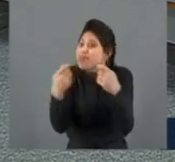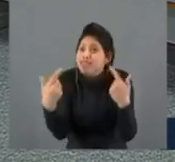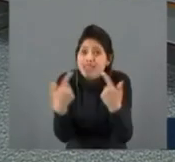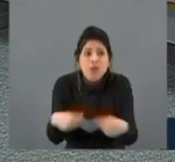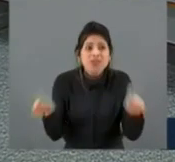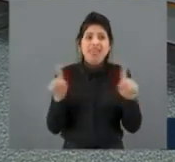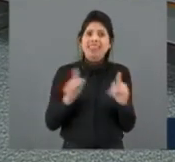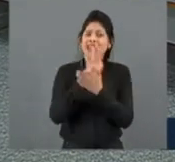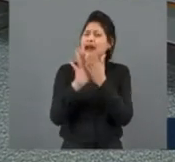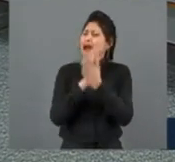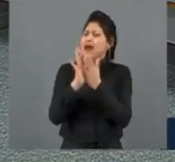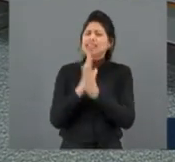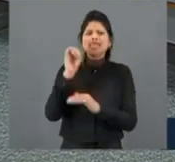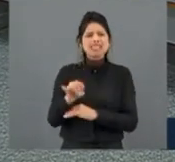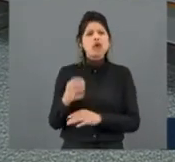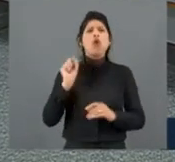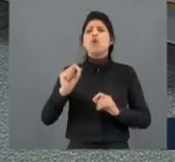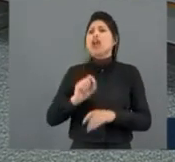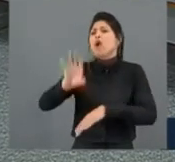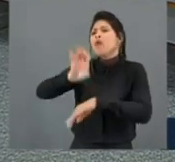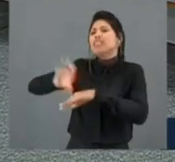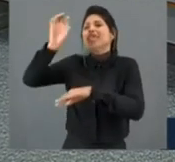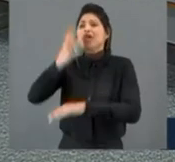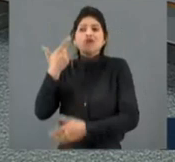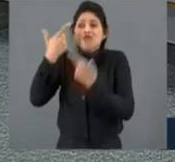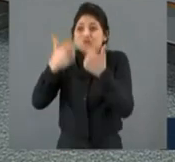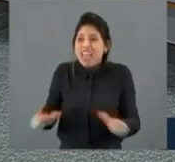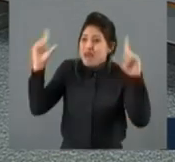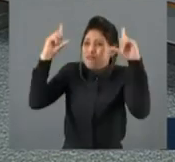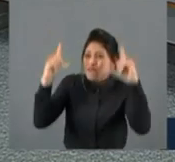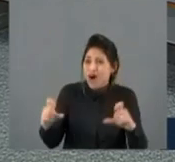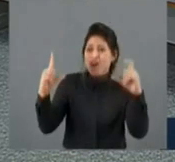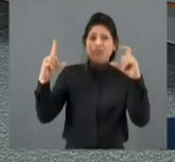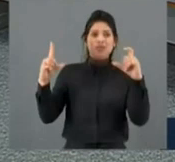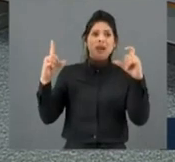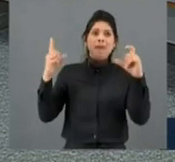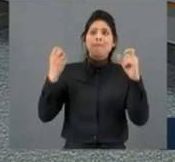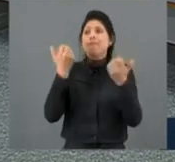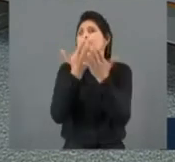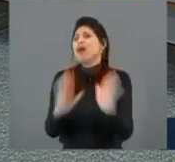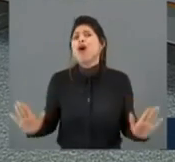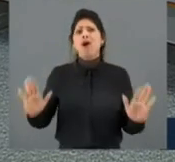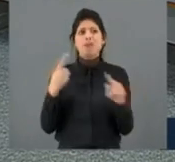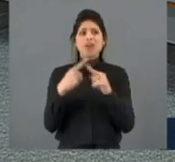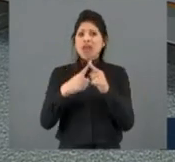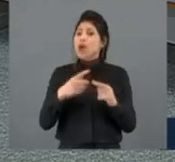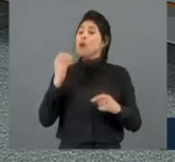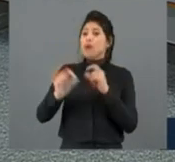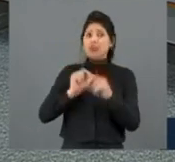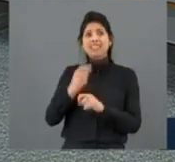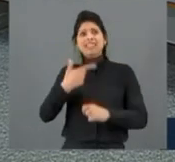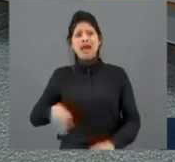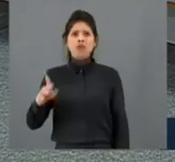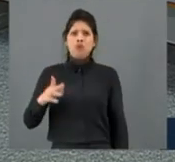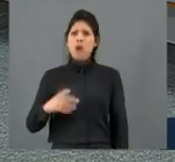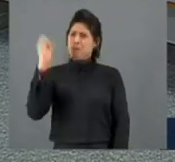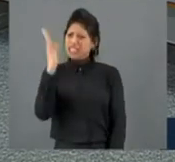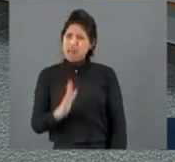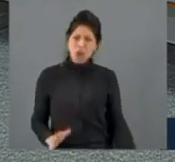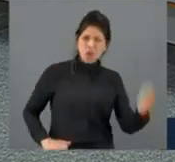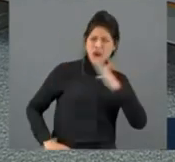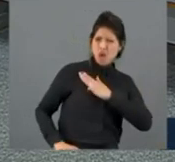presas, contra as quais o Estado não produziu uma única fotografia? Pior, o Estado brasileiro, por meio de Lula